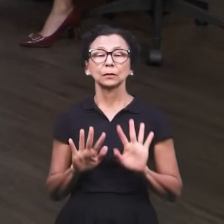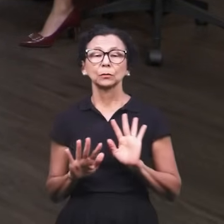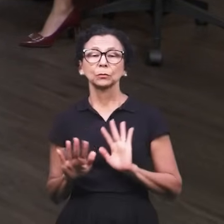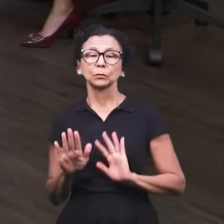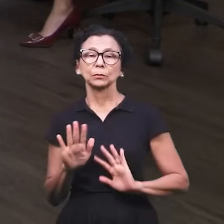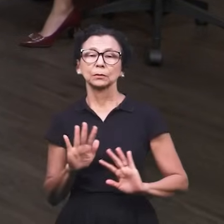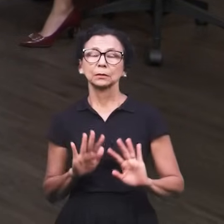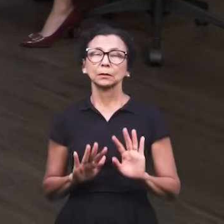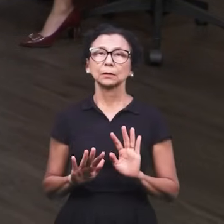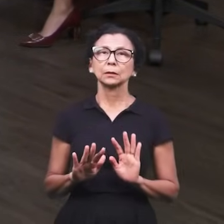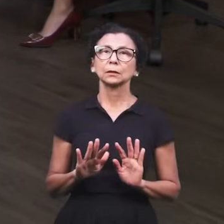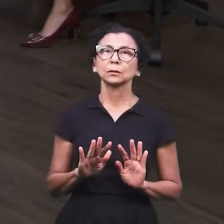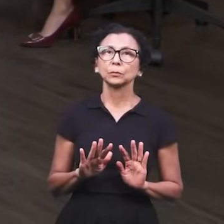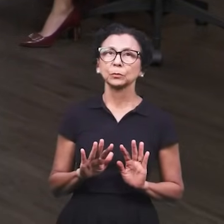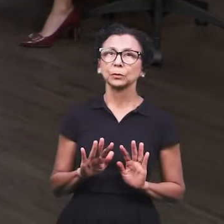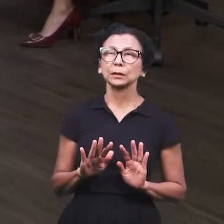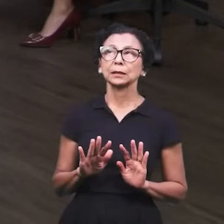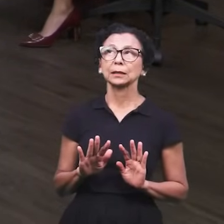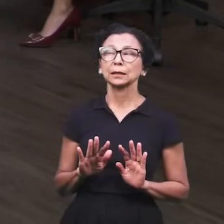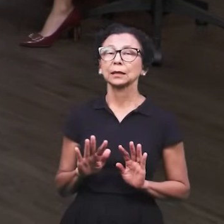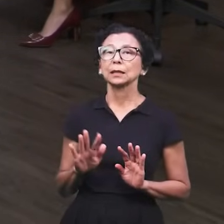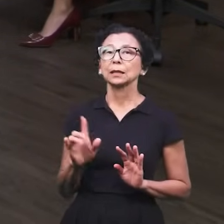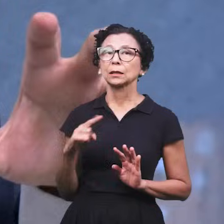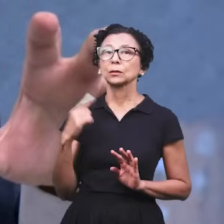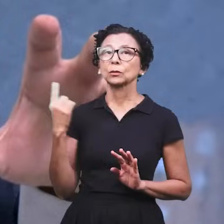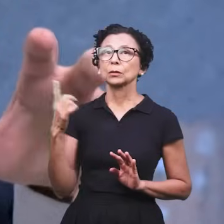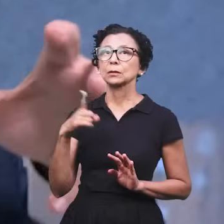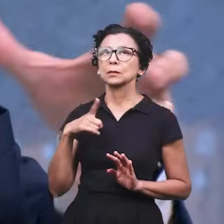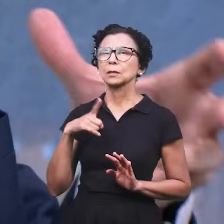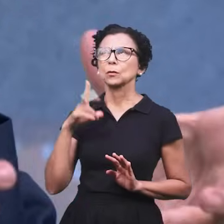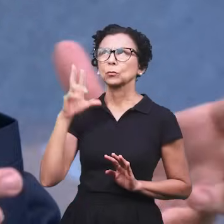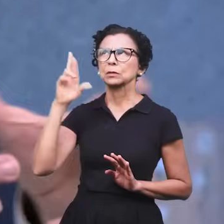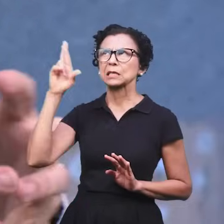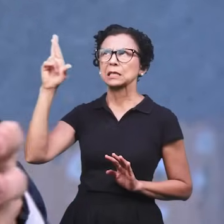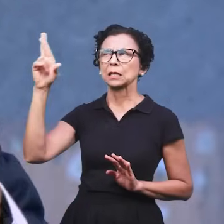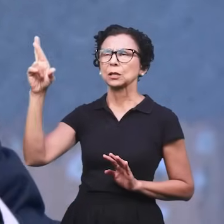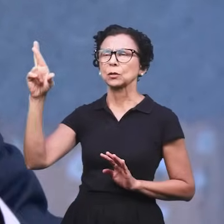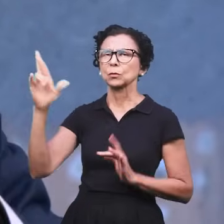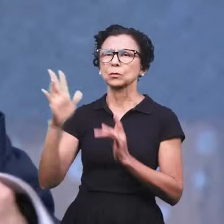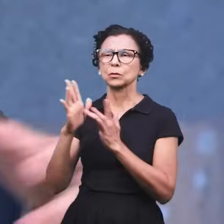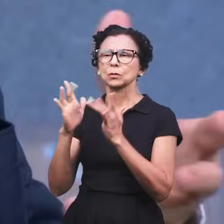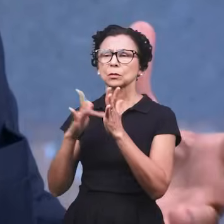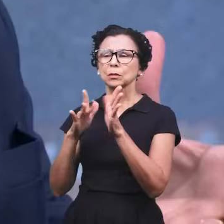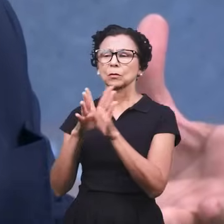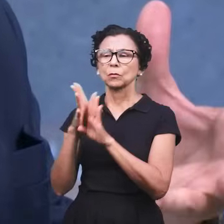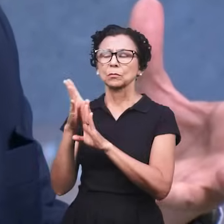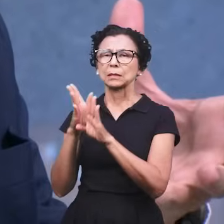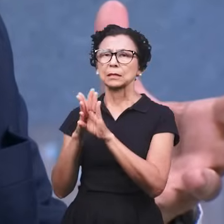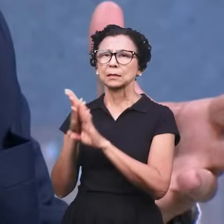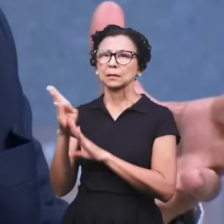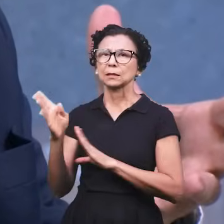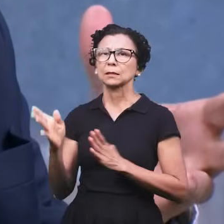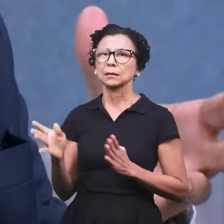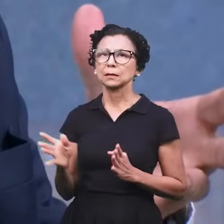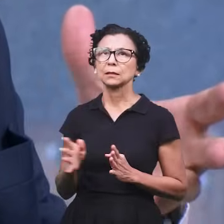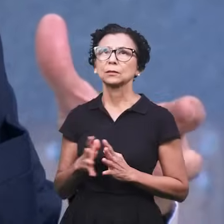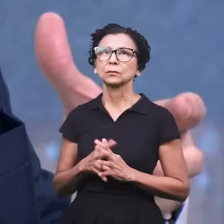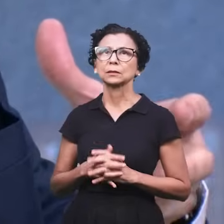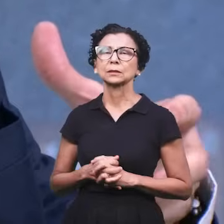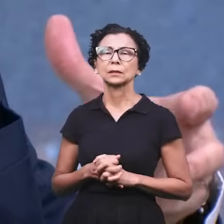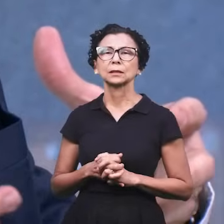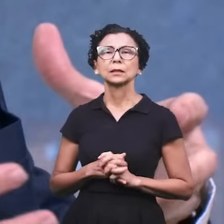nós temos o Senhor como conselheiro e pessoas também que de fato podem nos